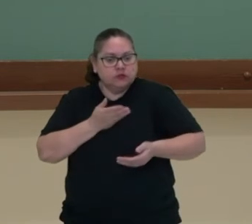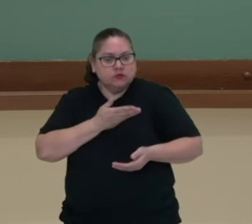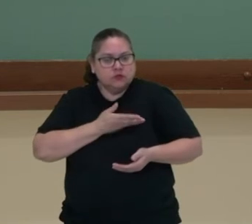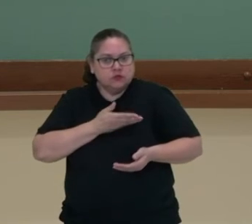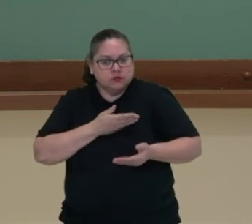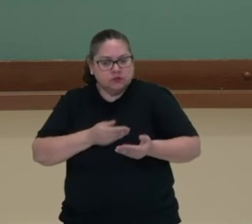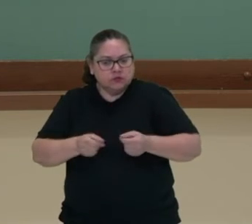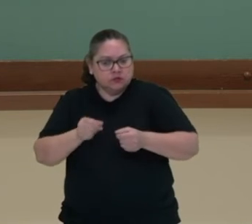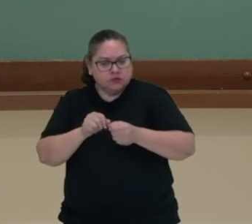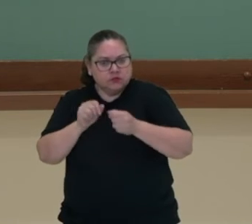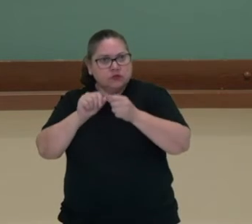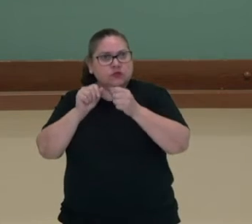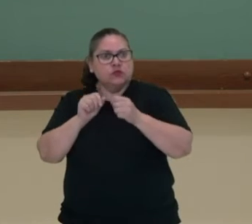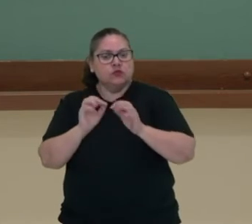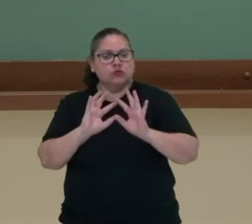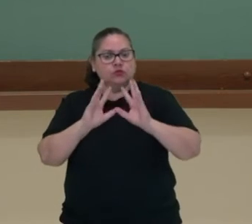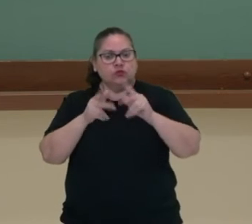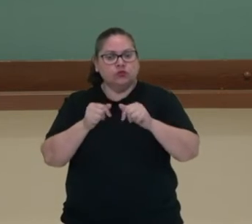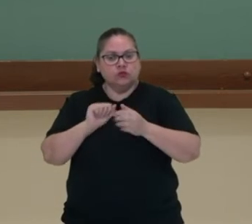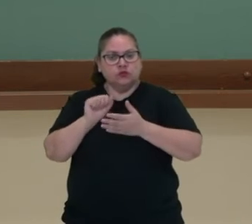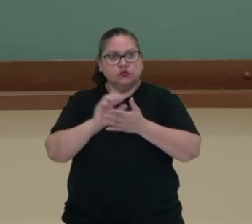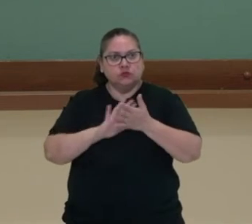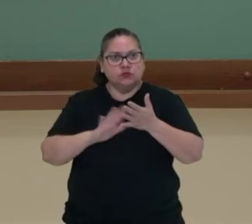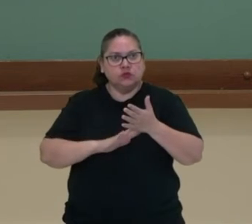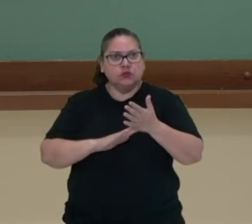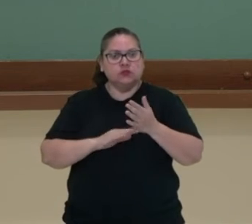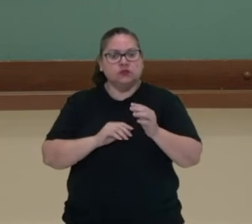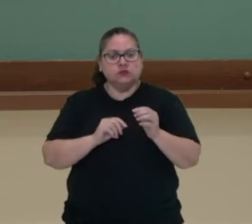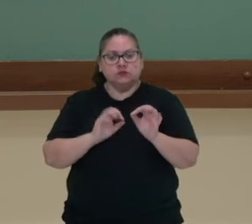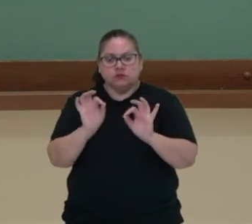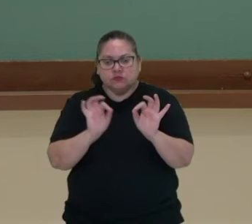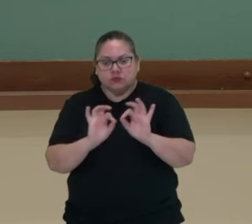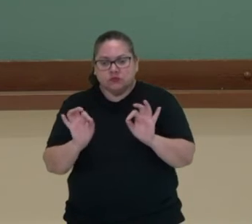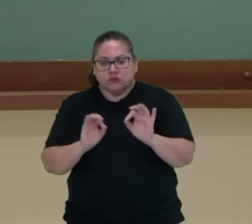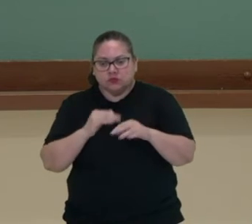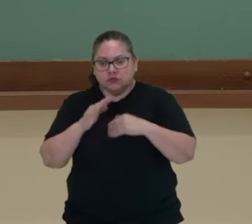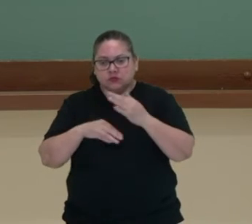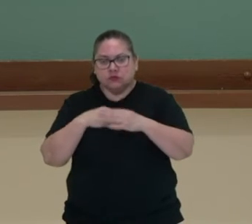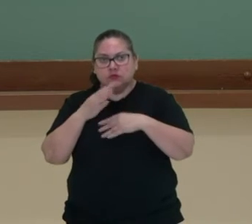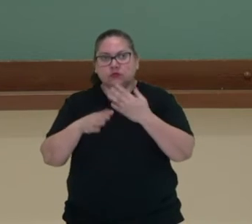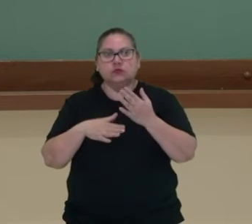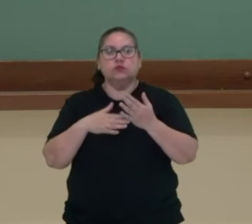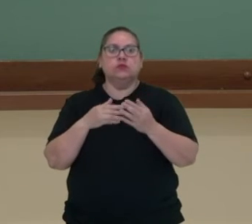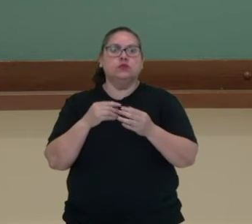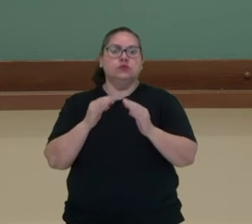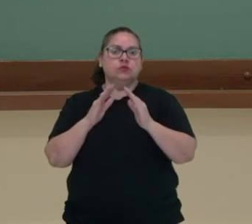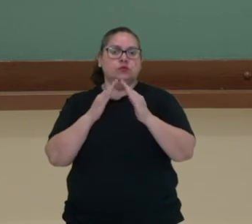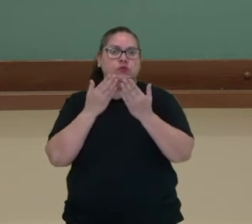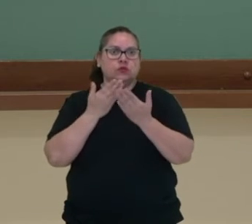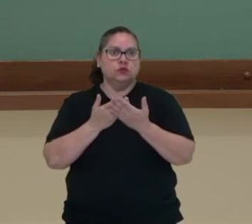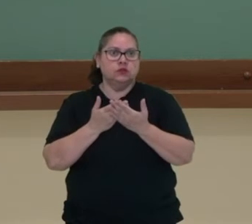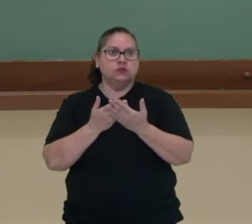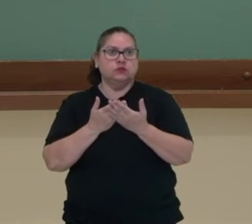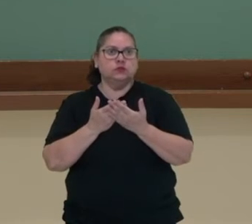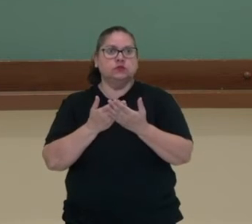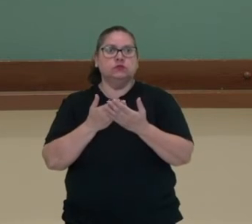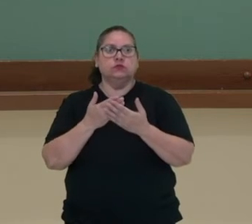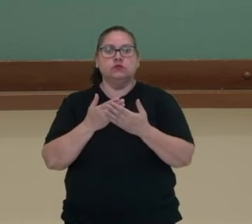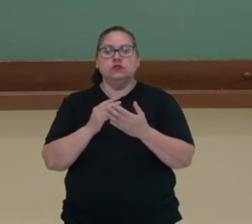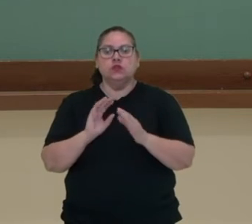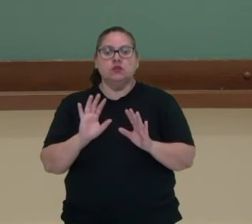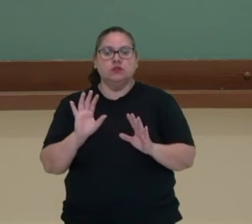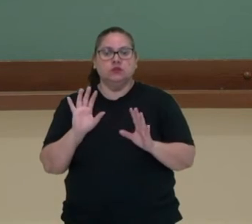a participar de todas as atividades programadas e desenvolvidas pelo colégio, como, né,